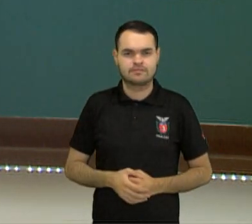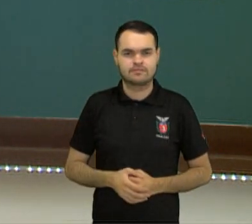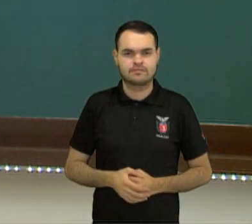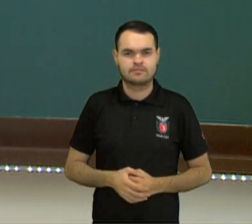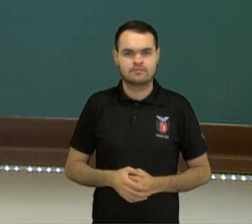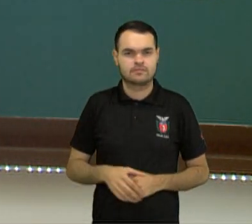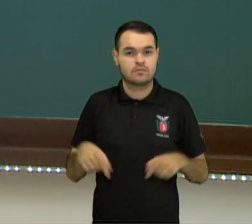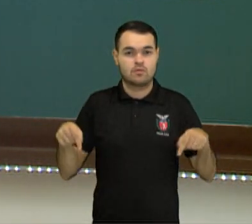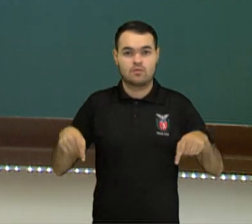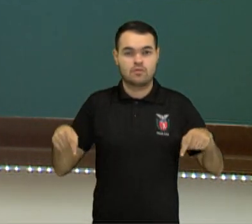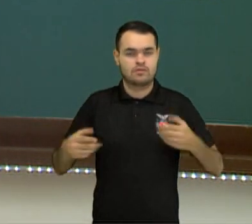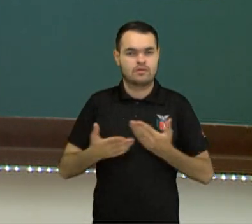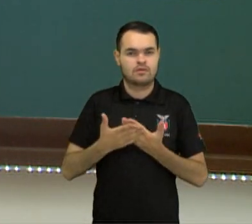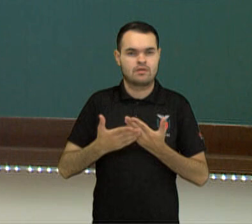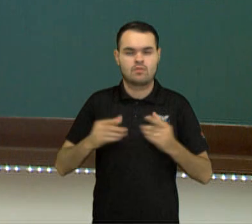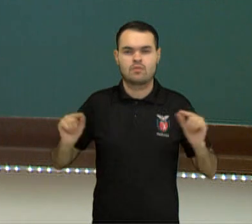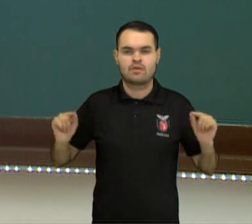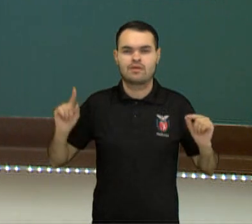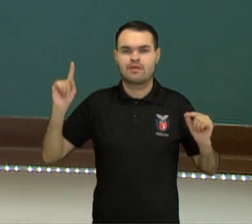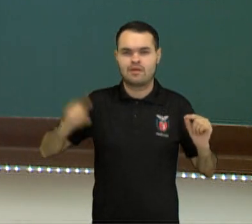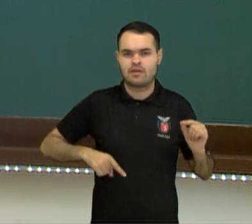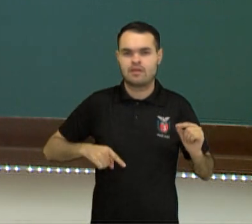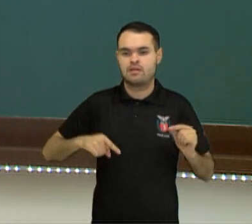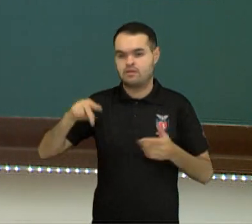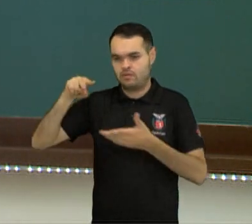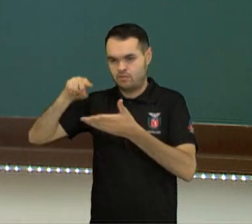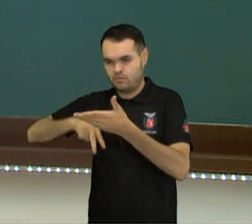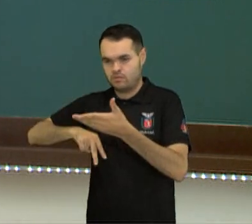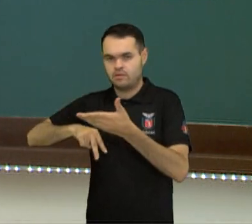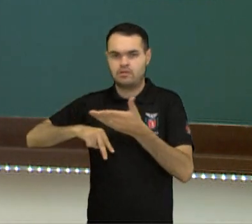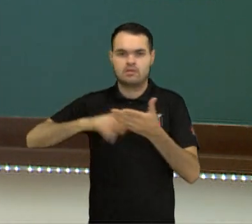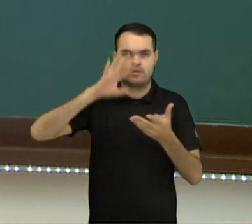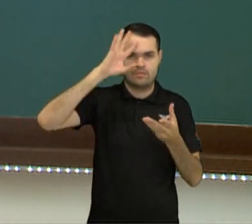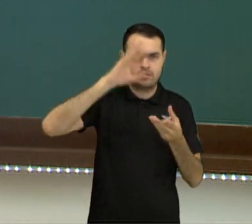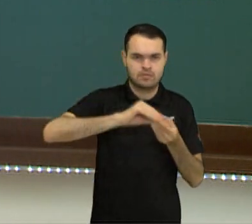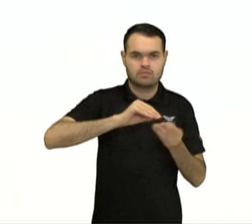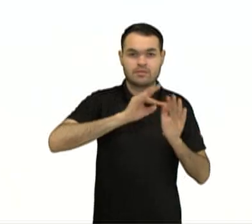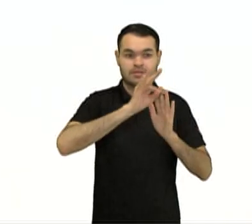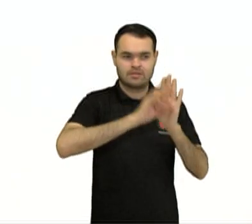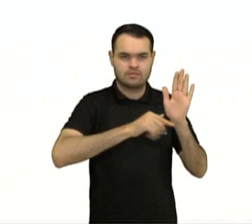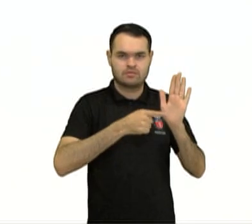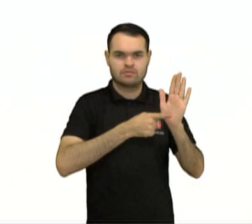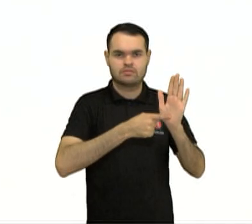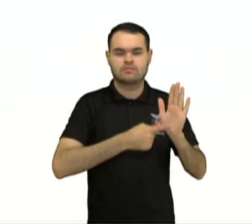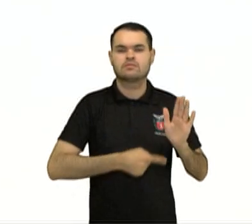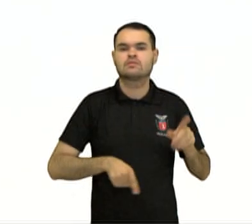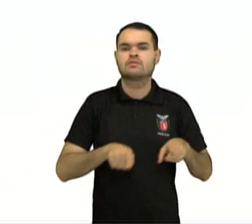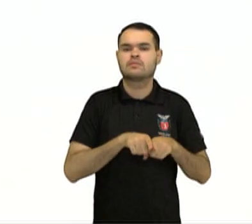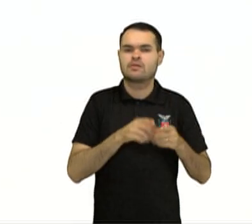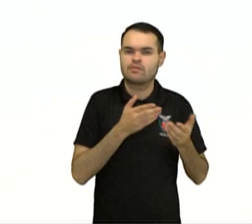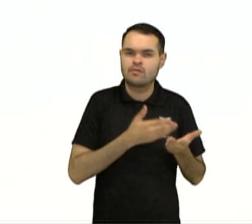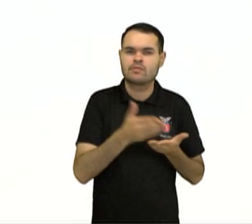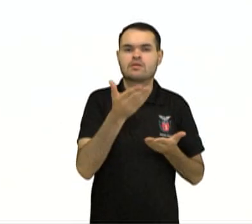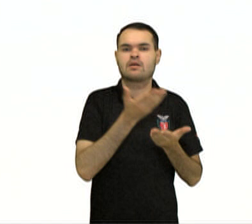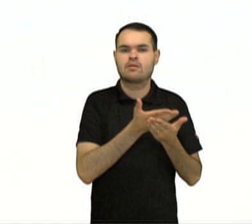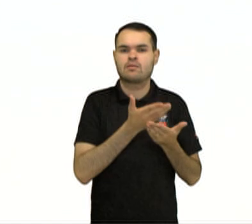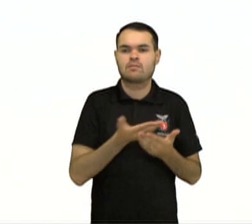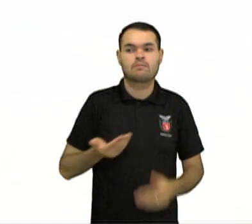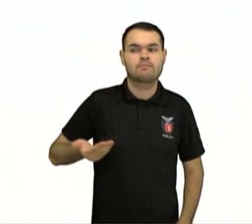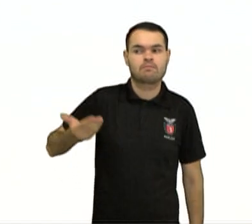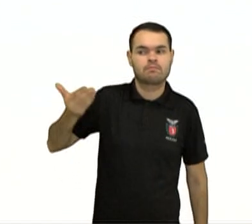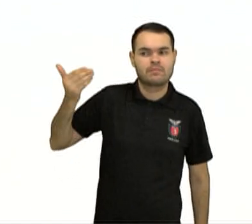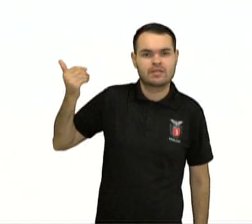na nossa aula de hoje leitura e interpretação de texto, tá? Vamos iniciar os nossos estudos sobre o